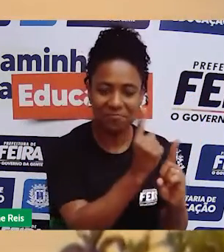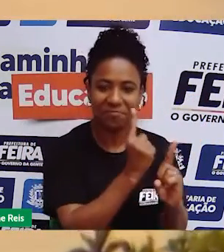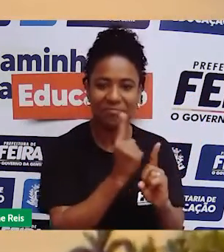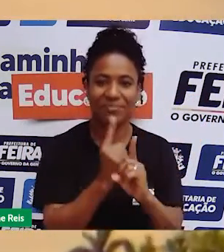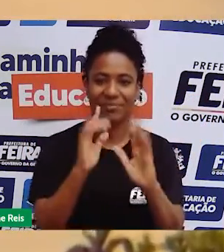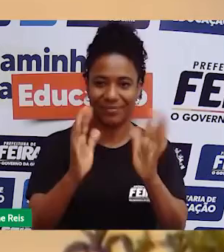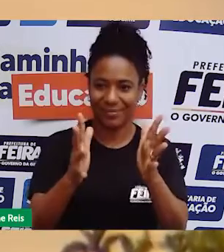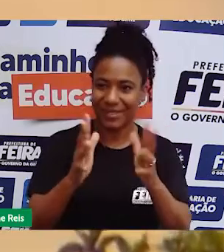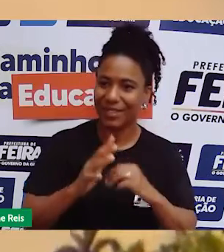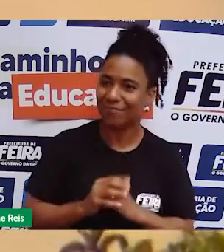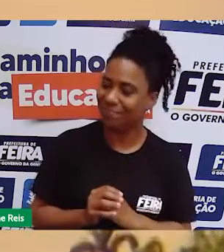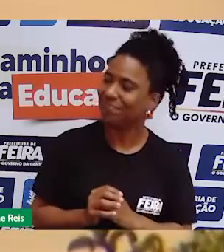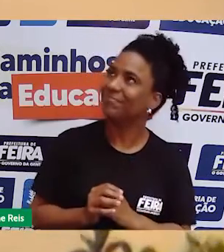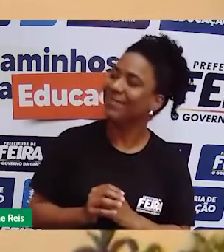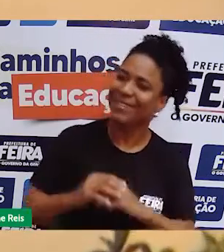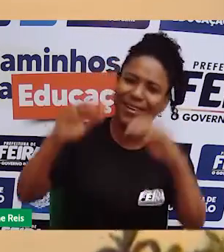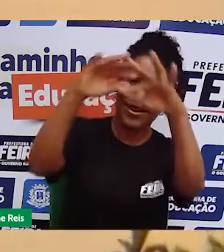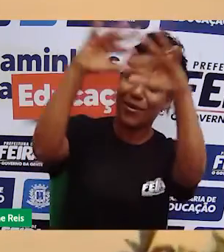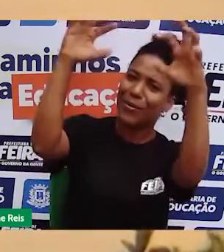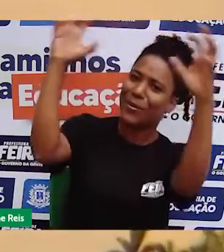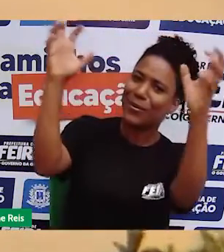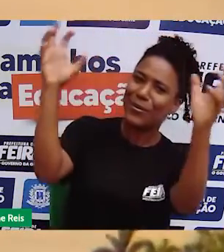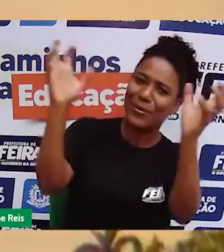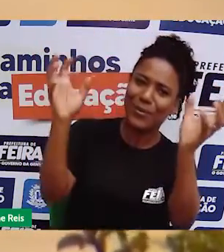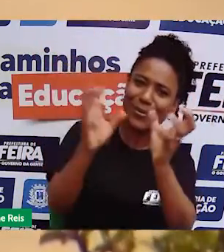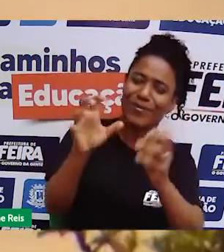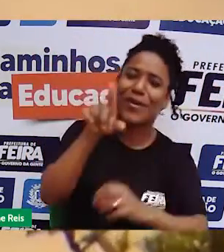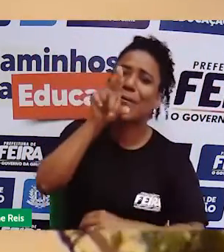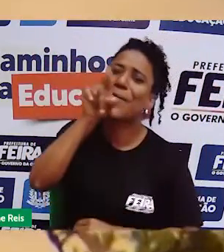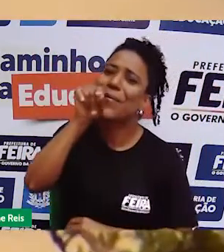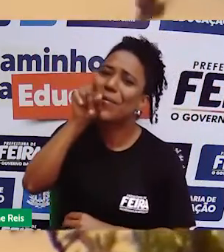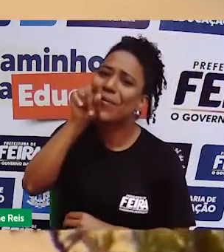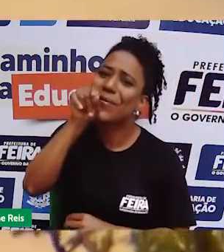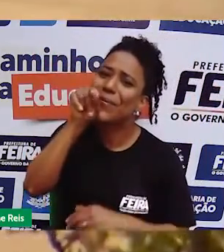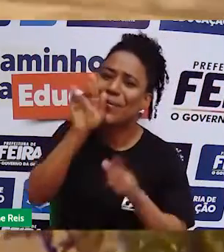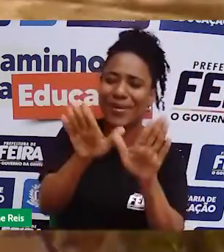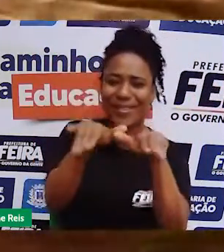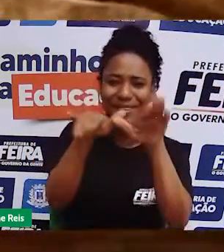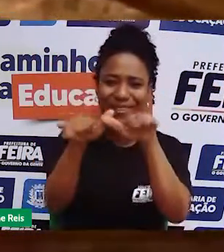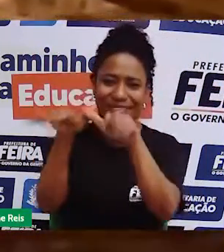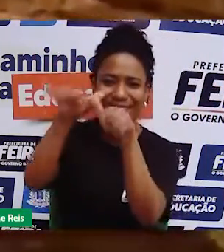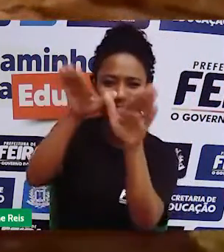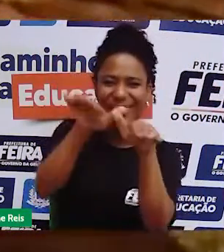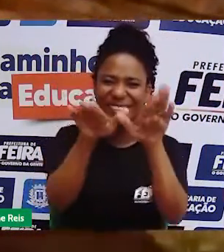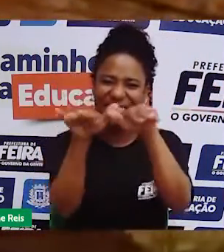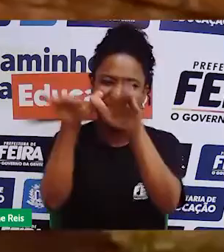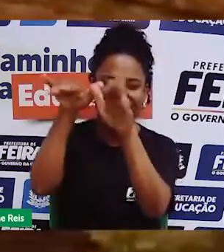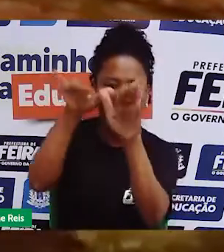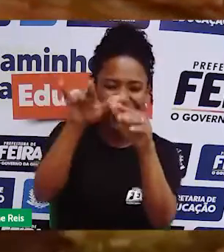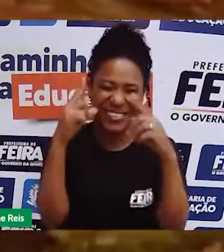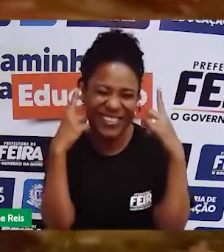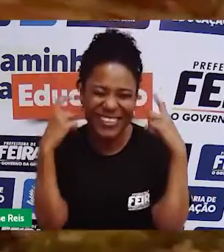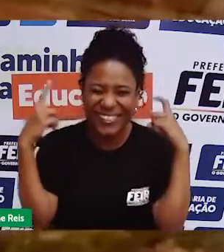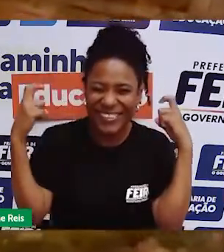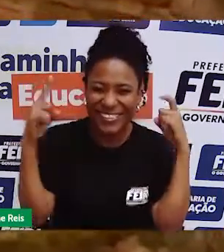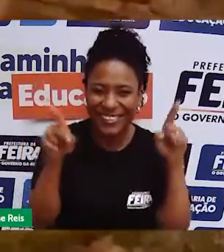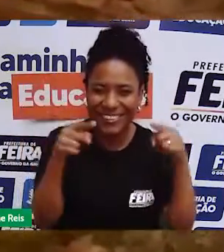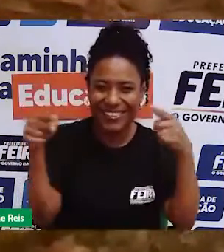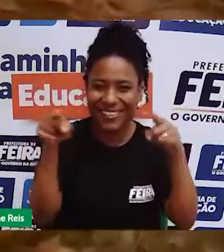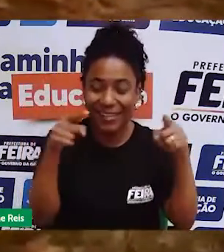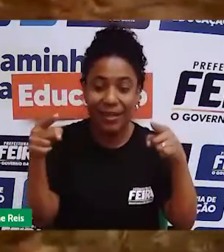Na copa da árvore, uma família de pássaros bicos de osso entoa seu canto. Para a gente, é um sinal